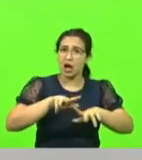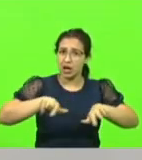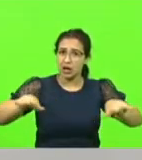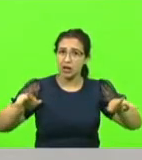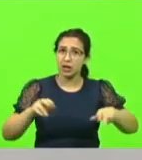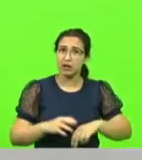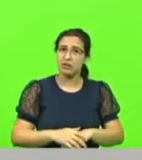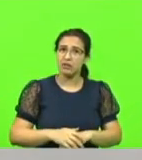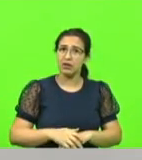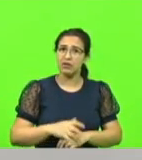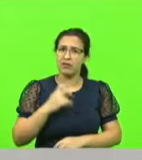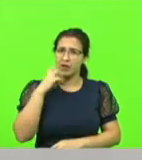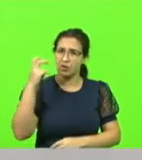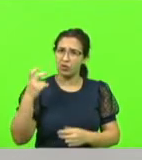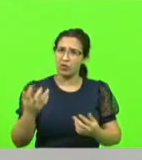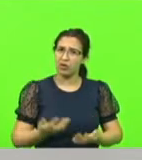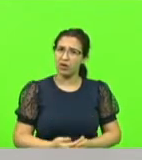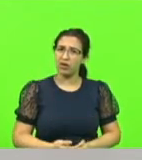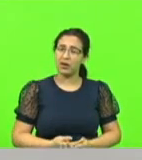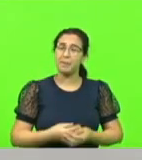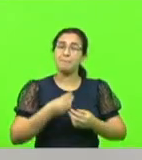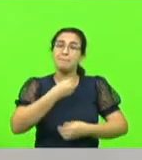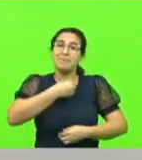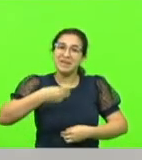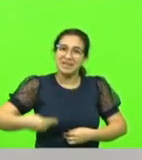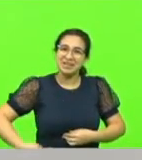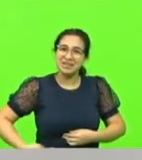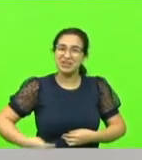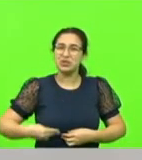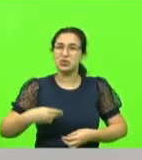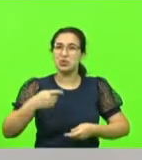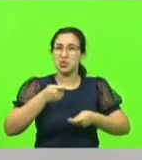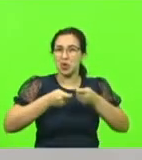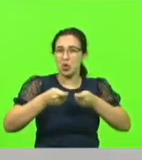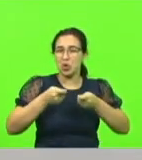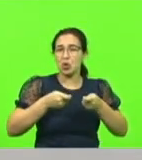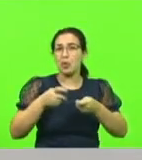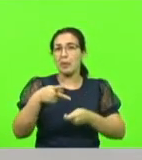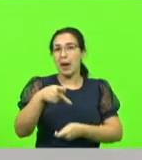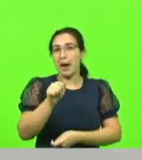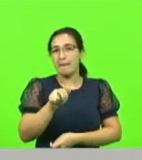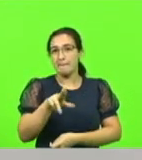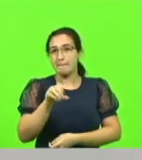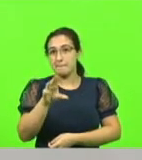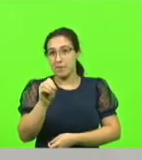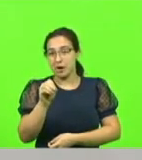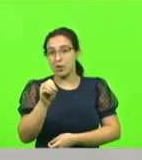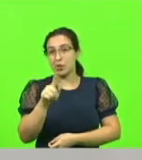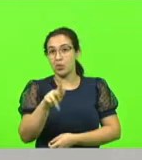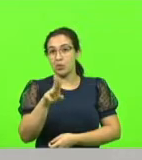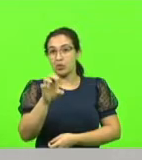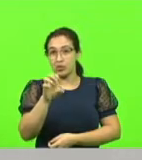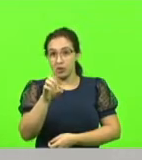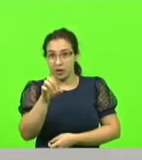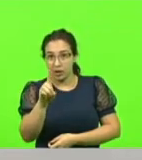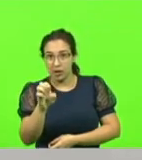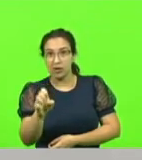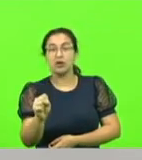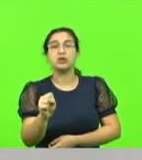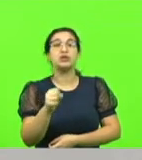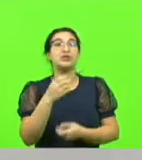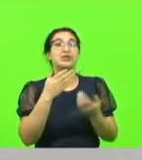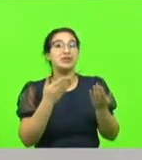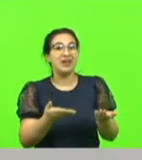uma vergonha. Nosso ministro da Economia, Paulo Guedes, lucra com a valorização do dólar em suas contas nos paraísos